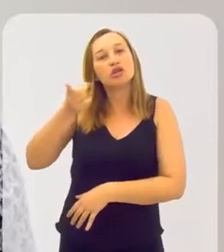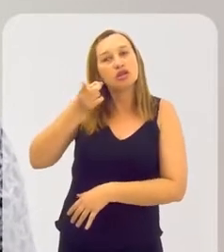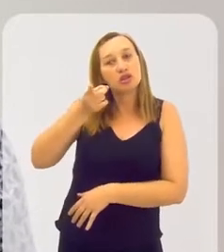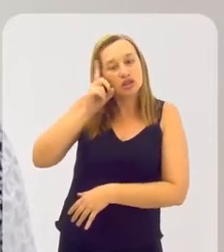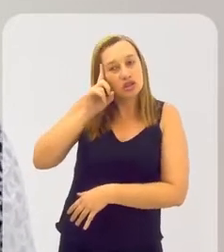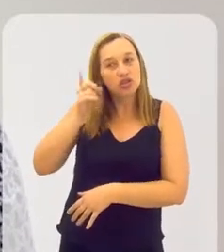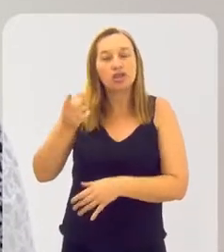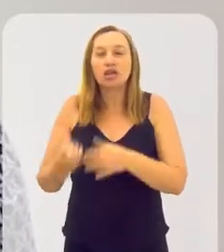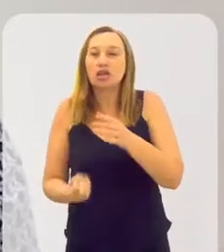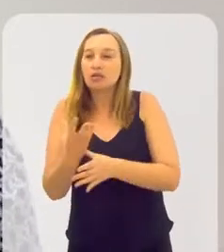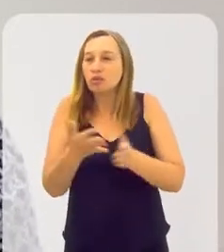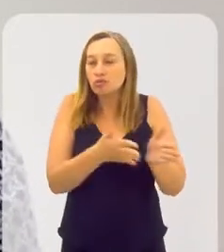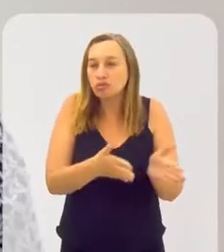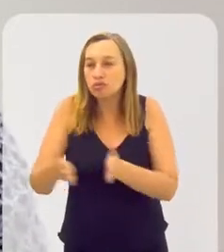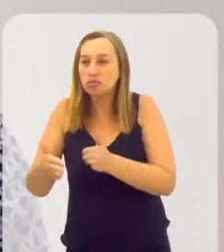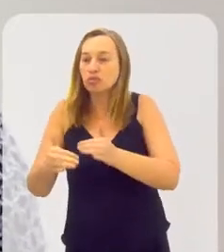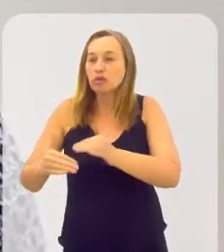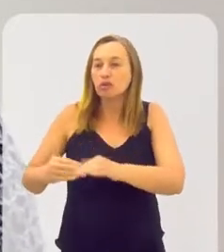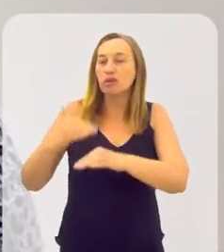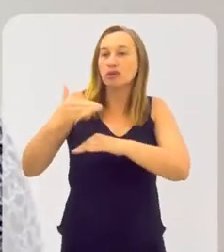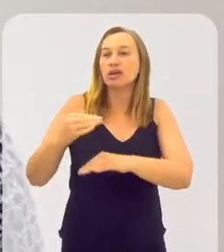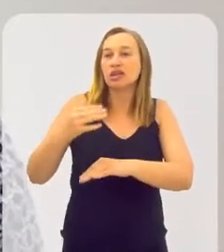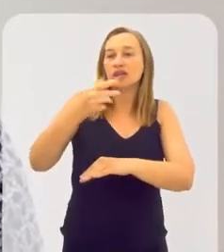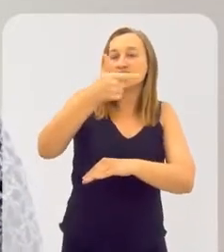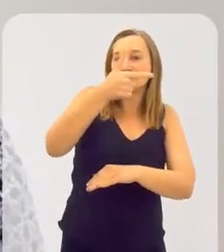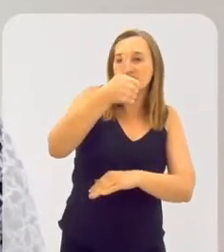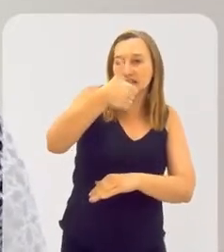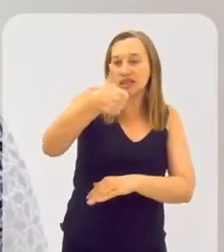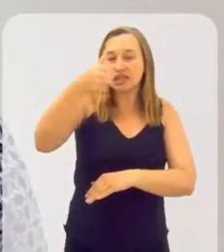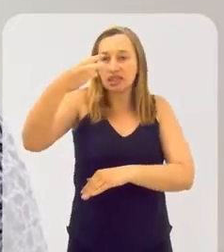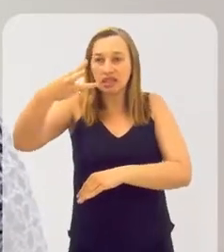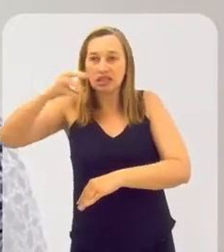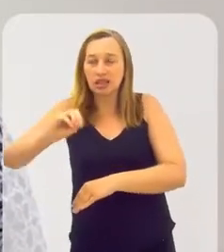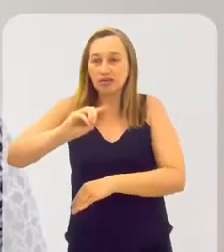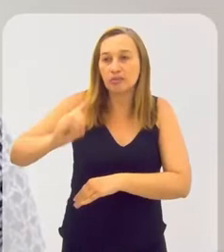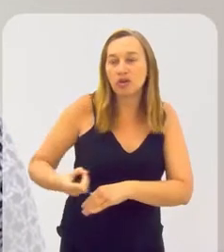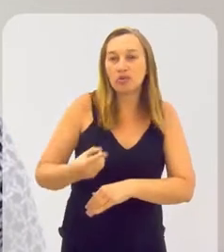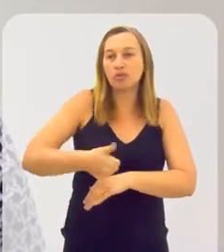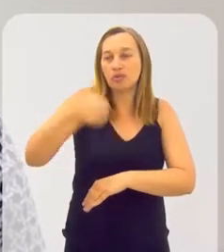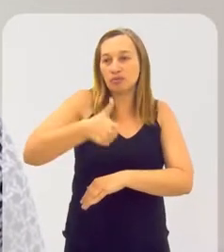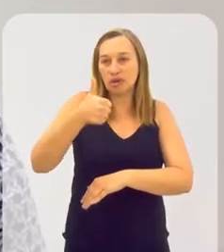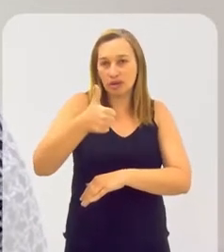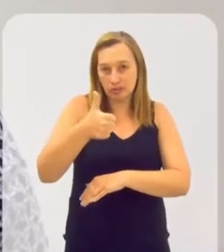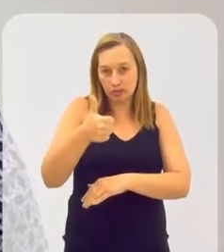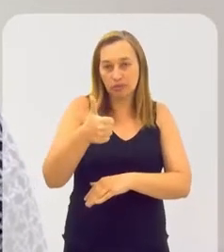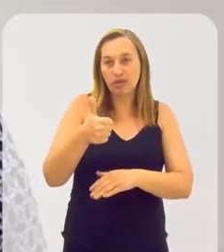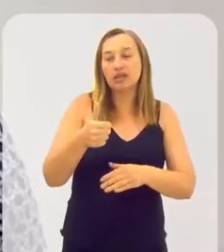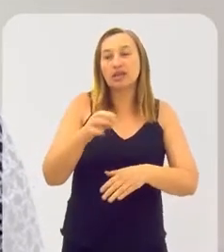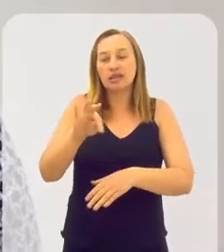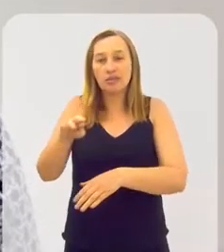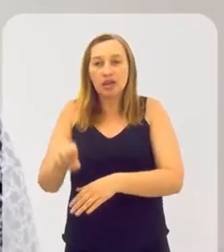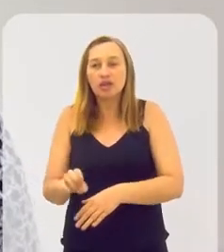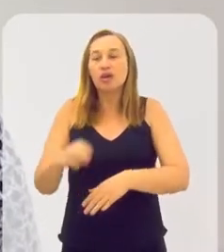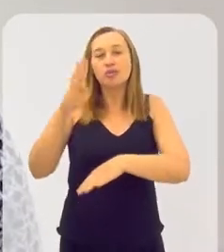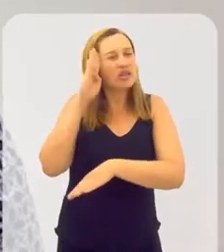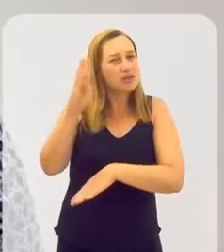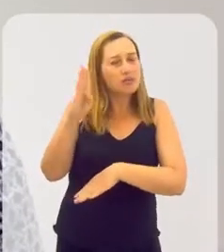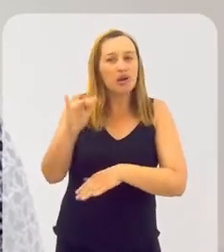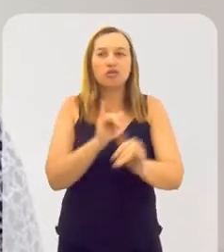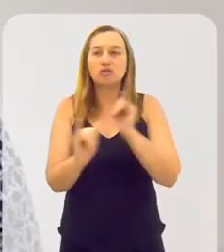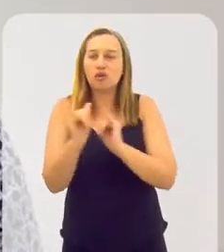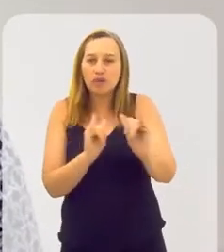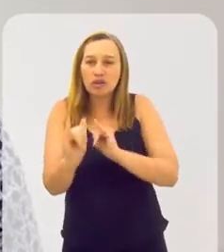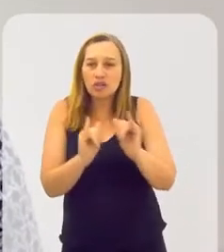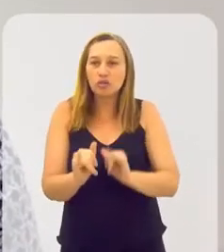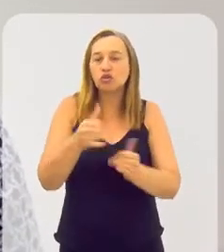o aumento dessa produção em 130 mil barris no primeiro semestre de 2022. Para falar sobre os principais dados